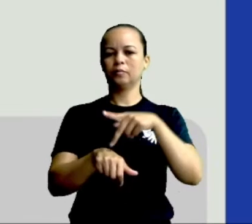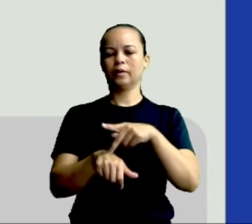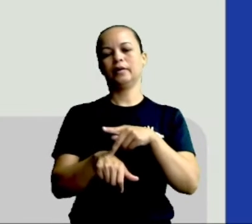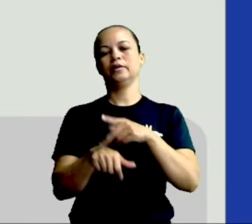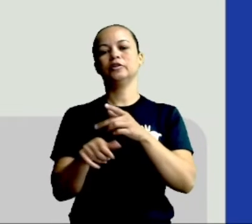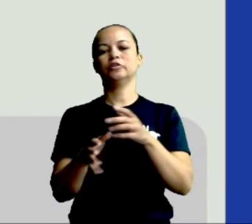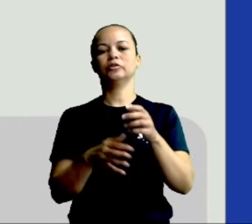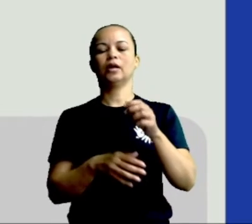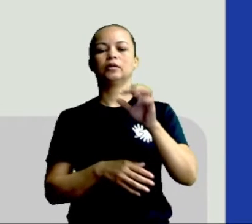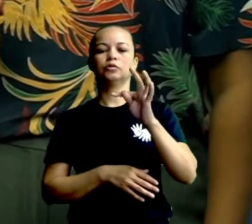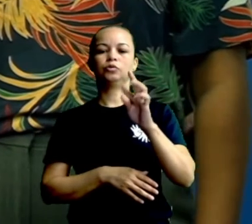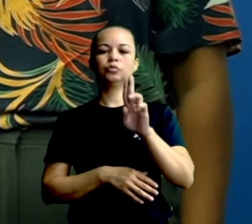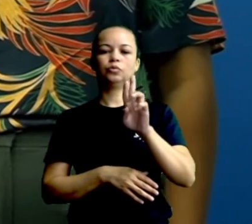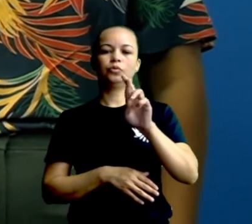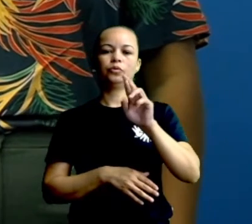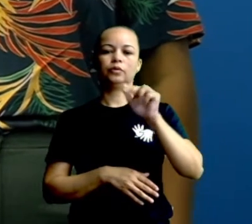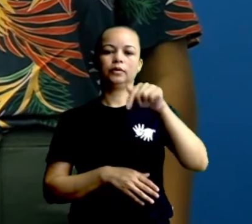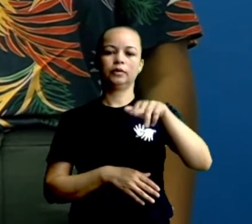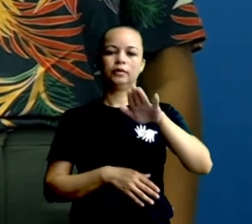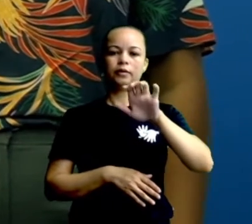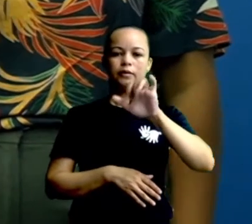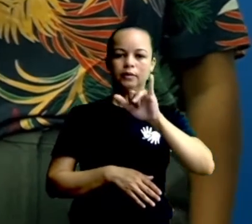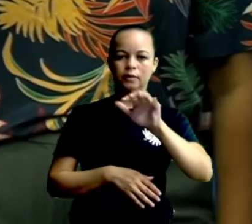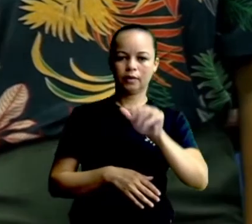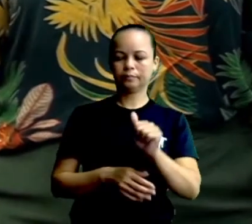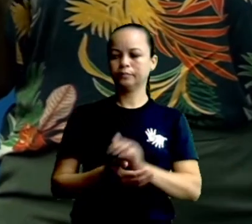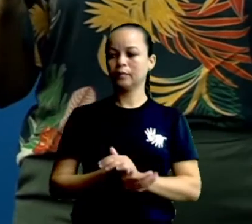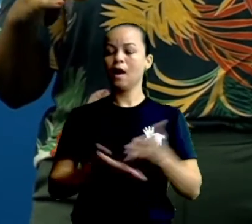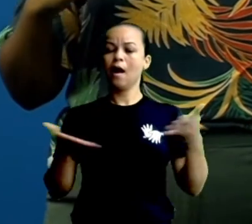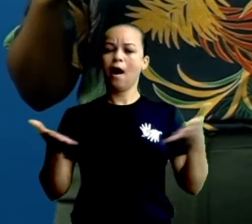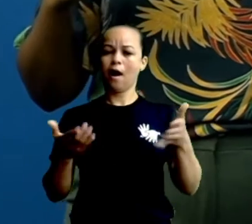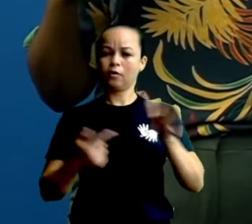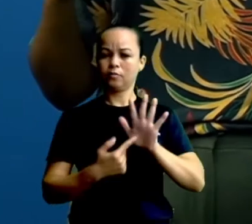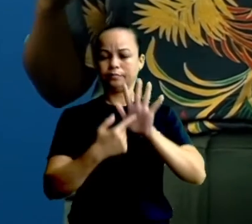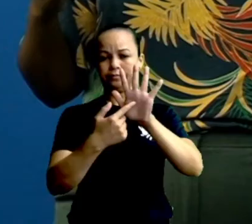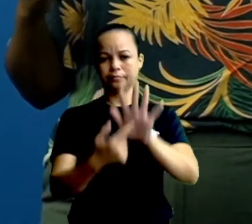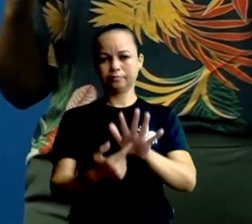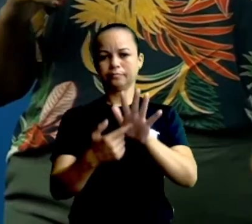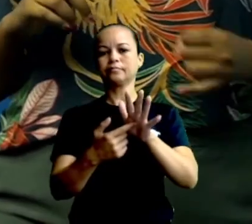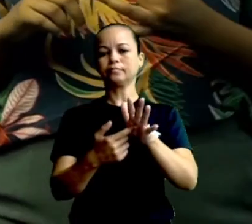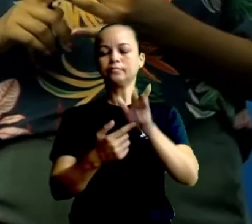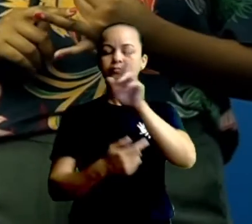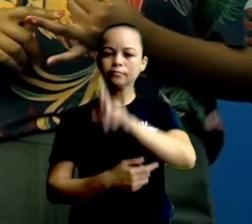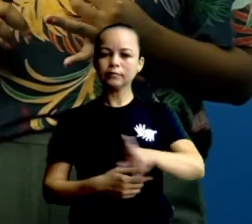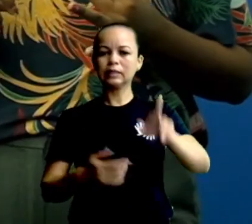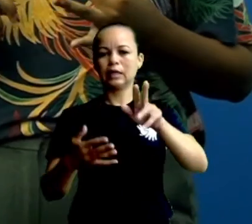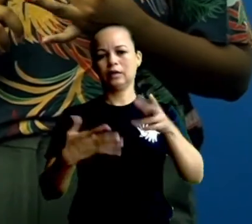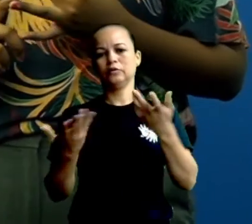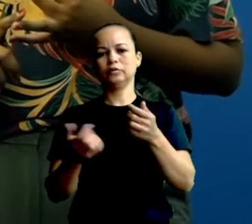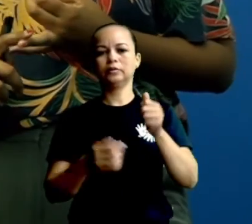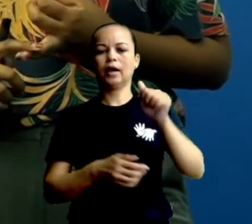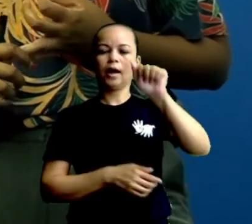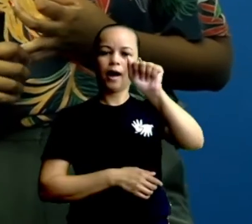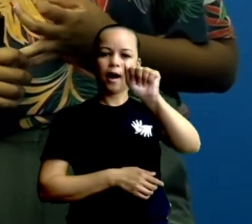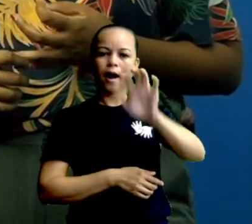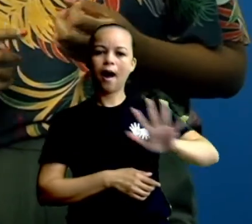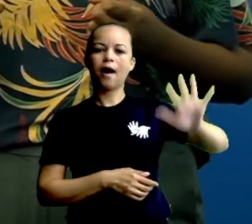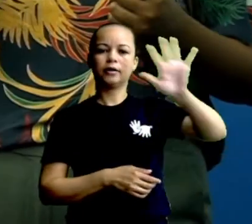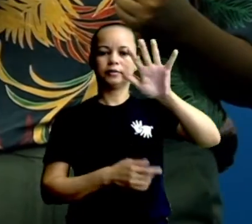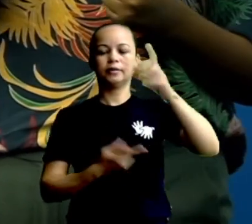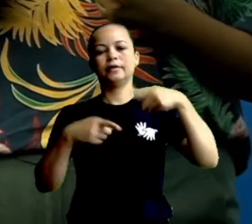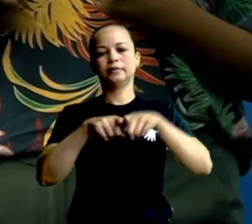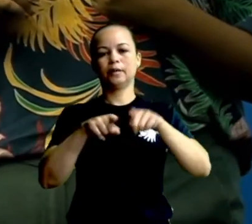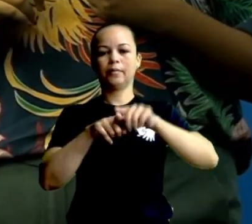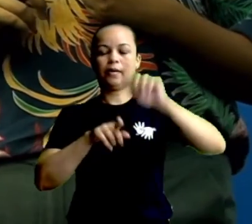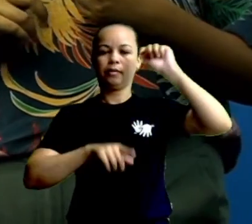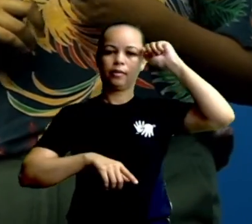Aí agora eu vou apresentar para vocês as religiões milenares da Ásia e da África.